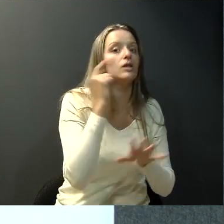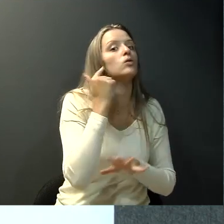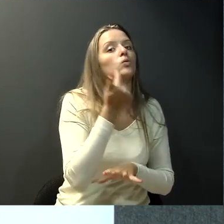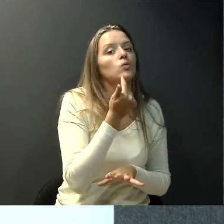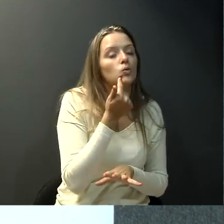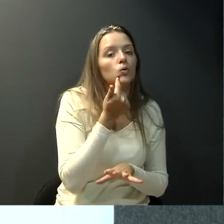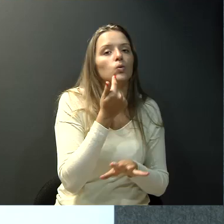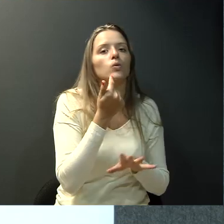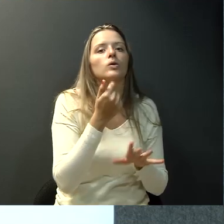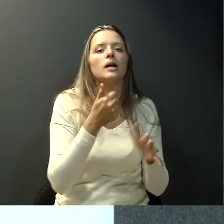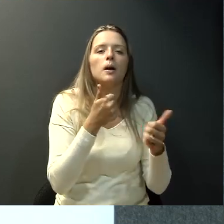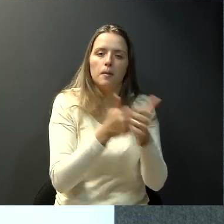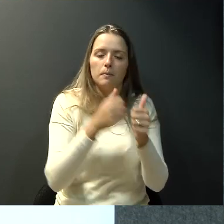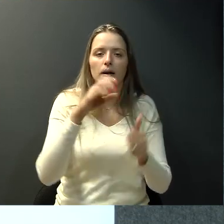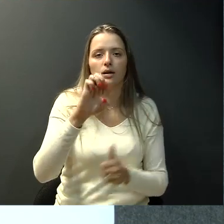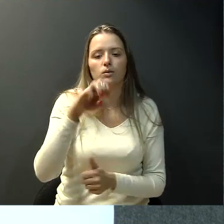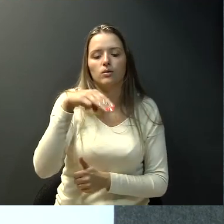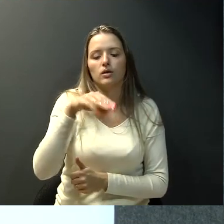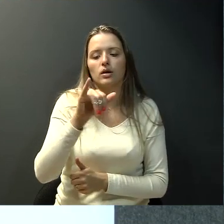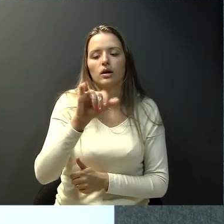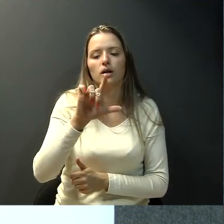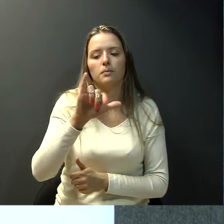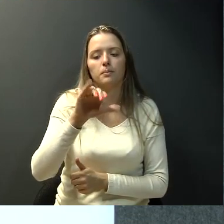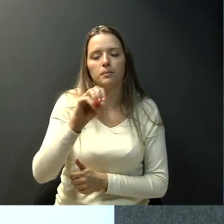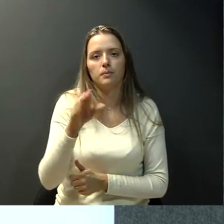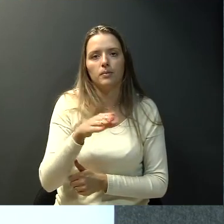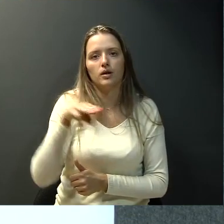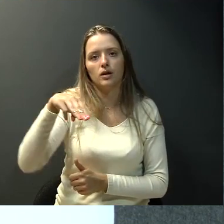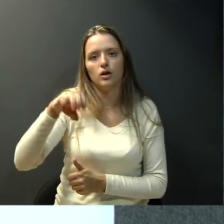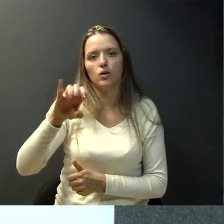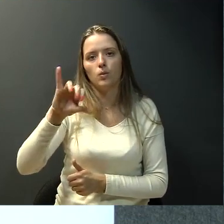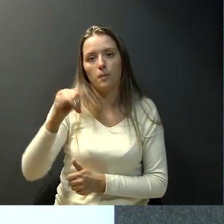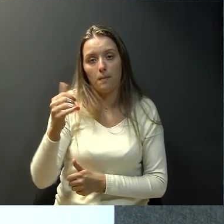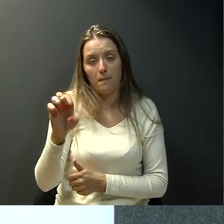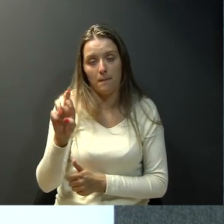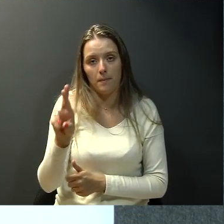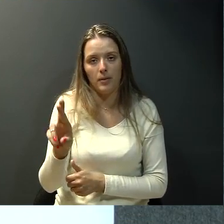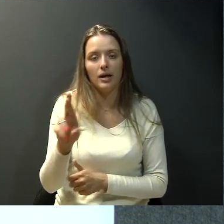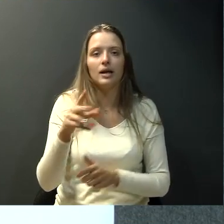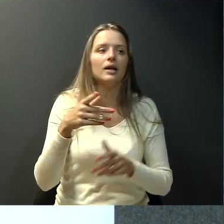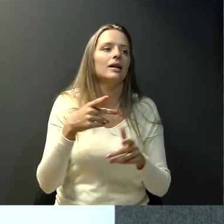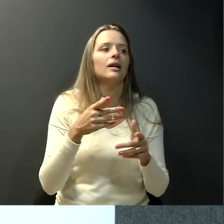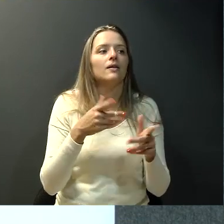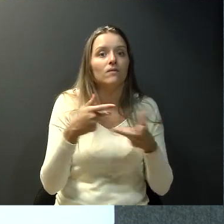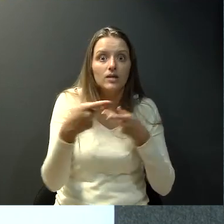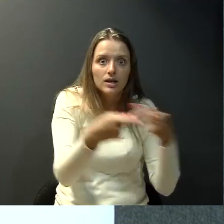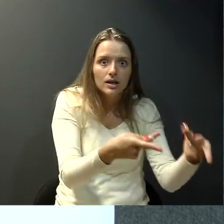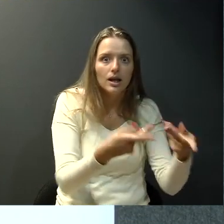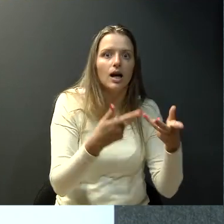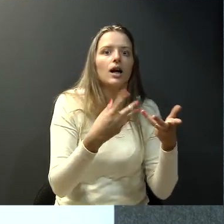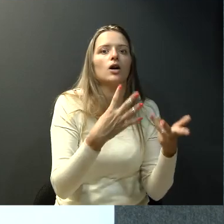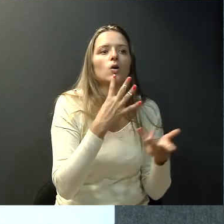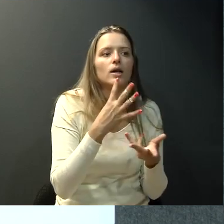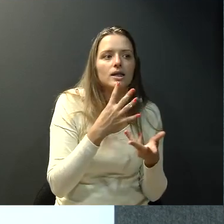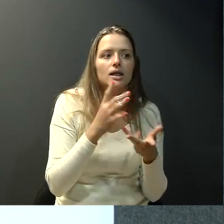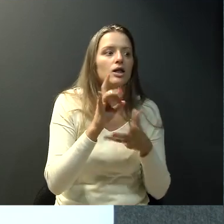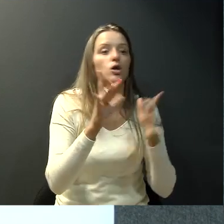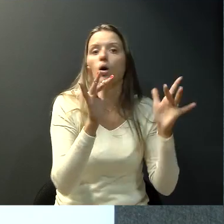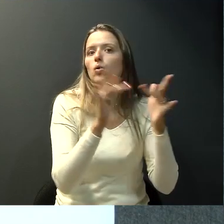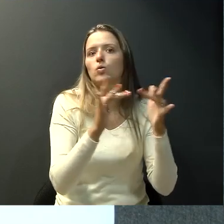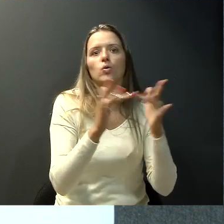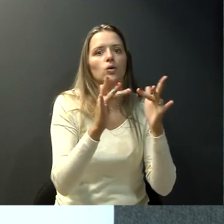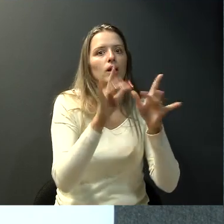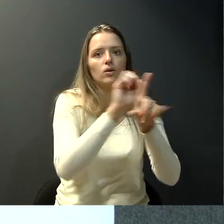bastante... se reúnem assim, né, nos sábados e tal, frequentar bastante lugares que tem o surdo para eles terem contato. Eu acho que é só assim